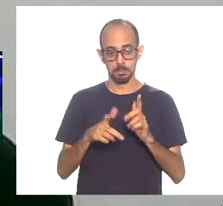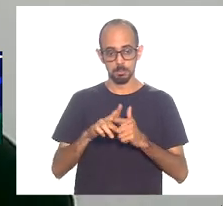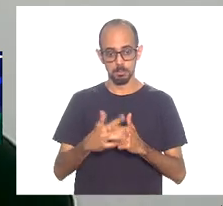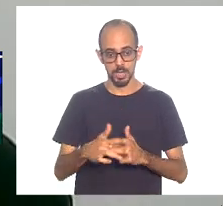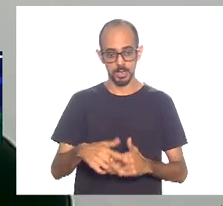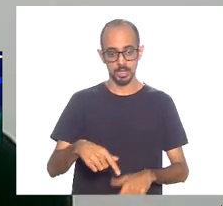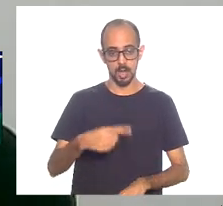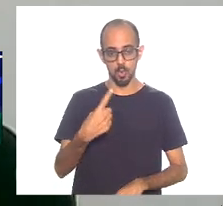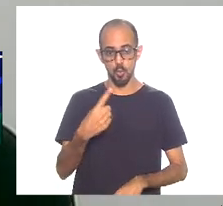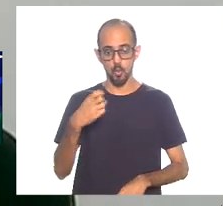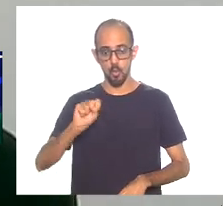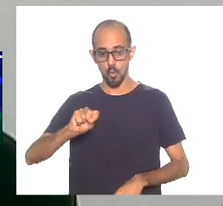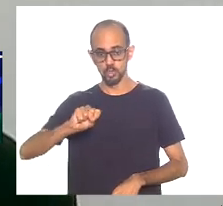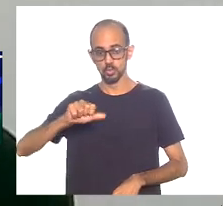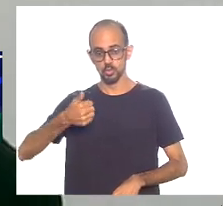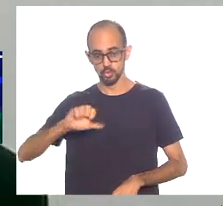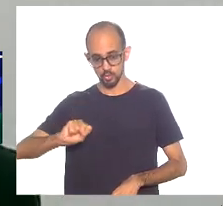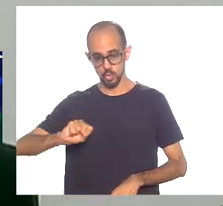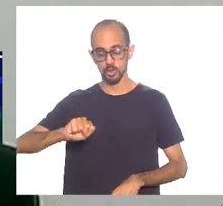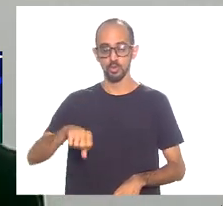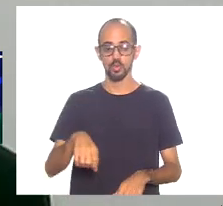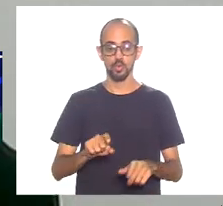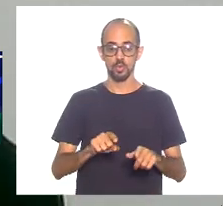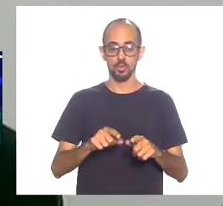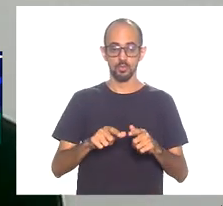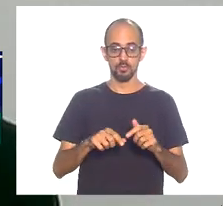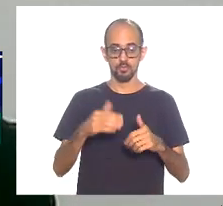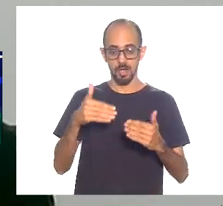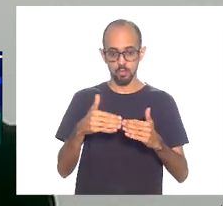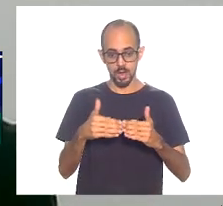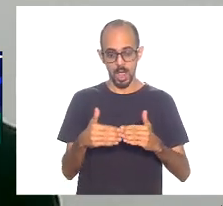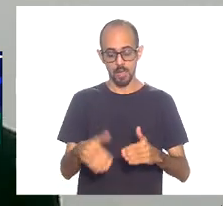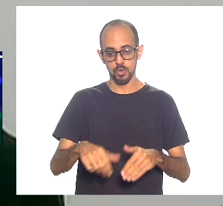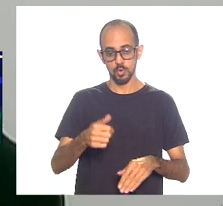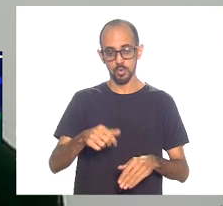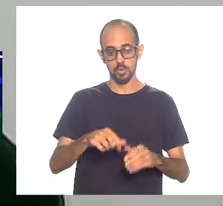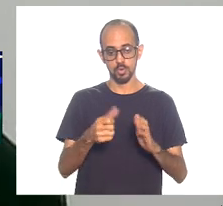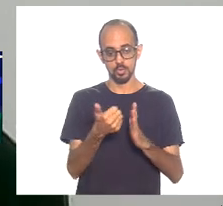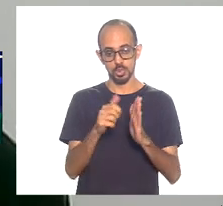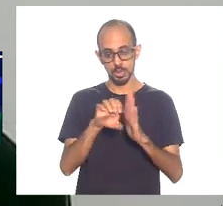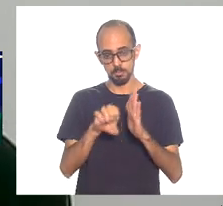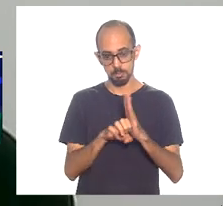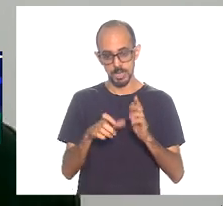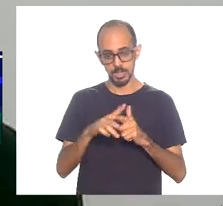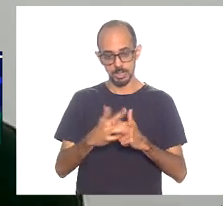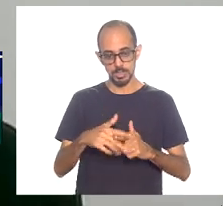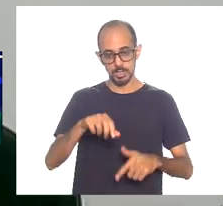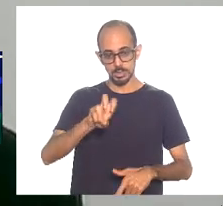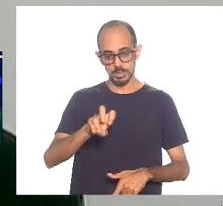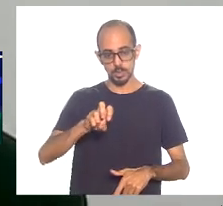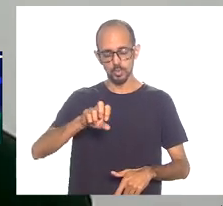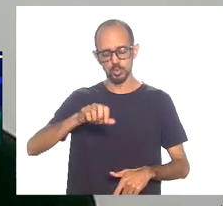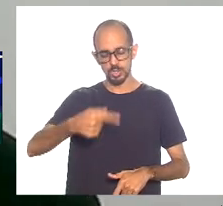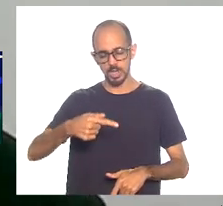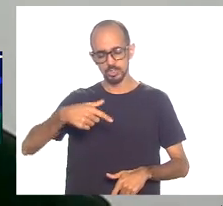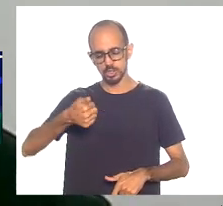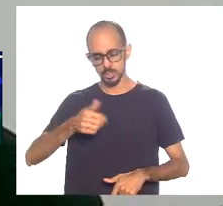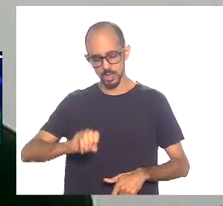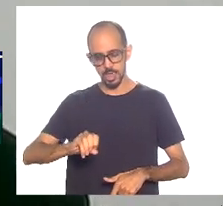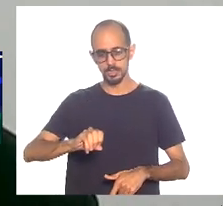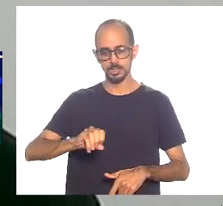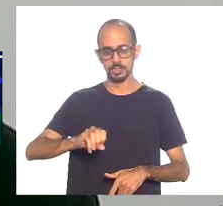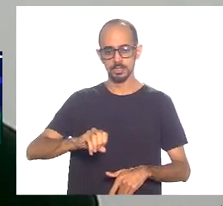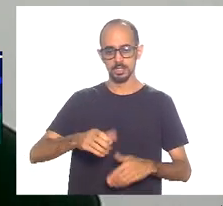aglutinativas e menos 18 18 favorável consigo emenda aglutinativa as emendas 57 10 contar as demais emendas